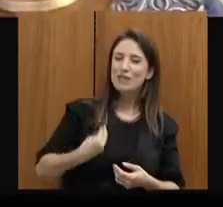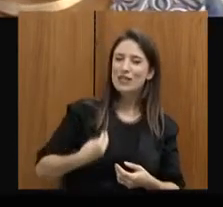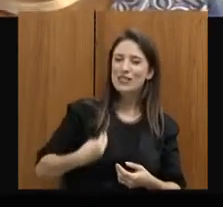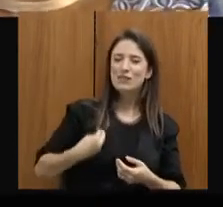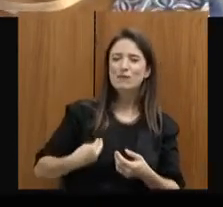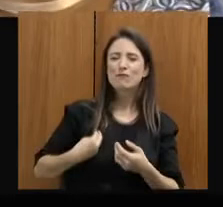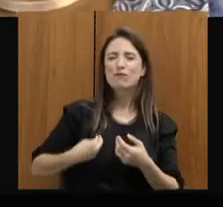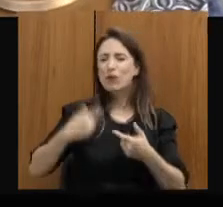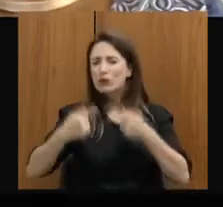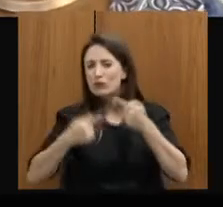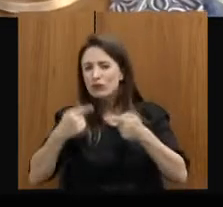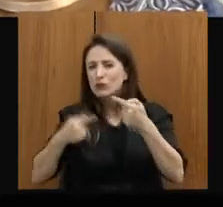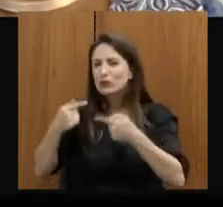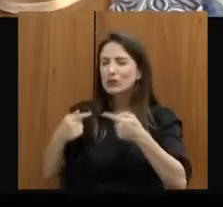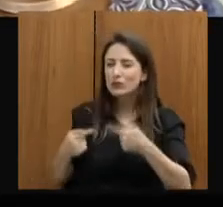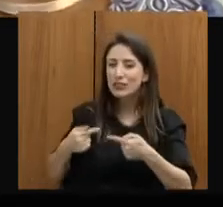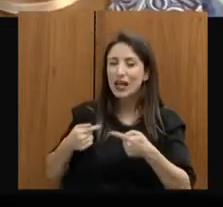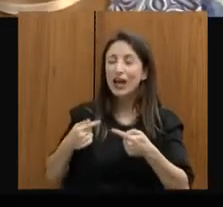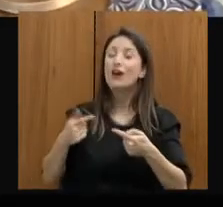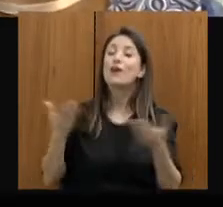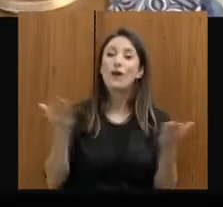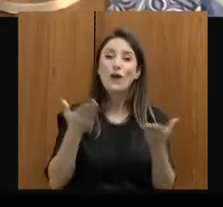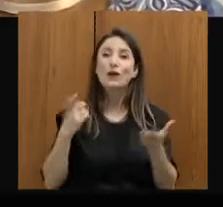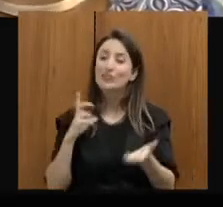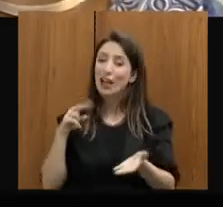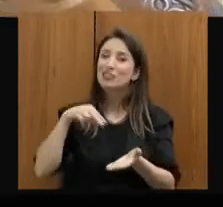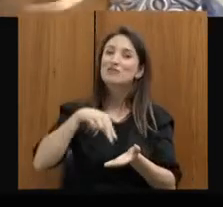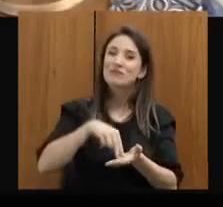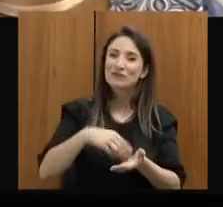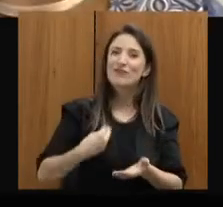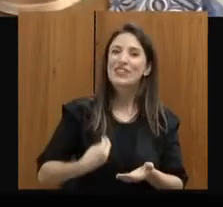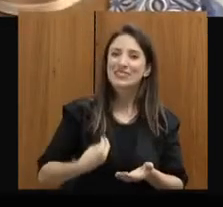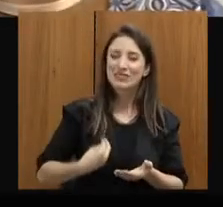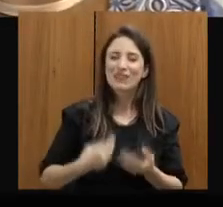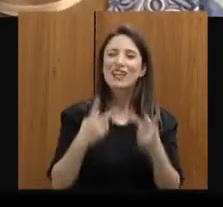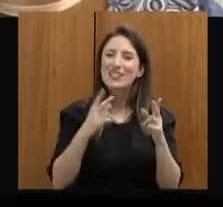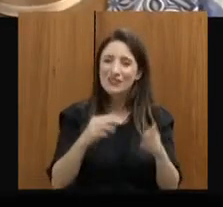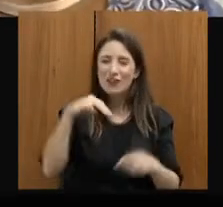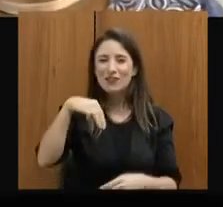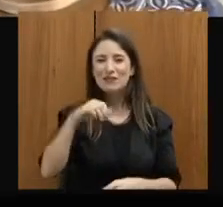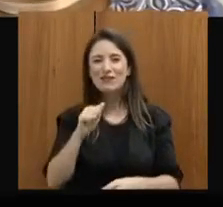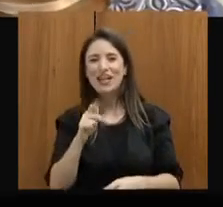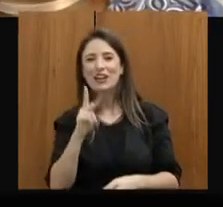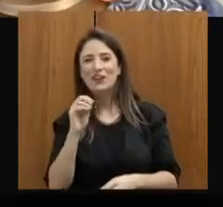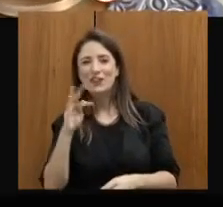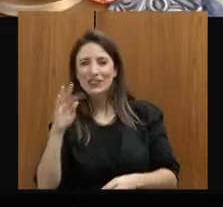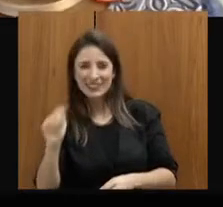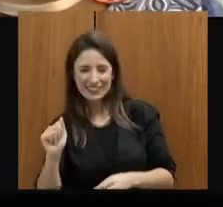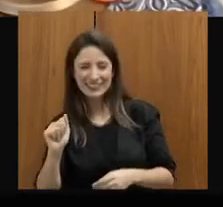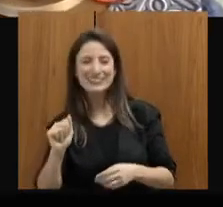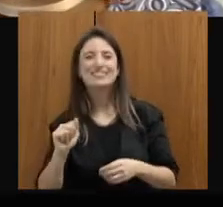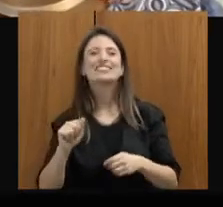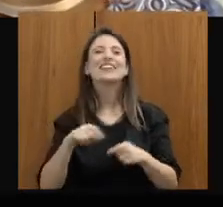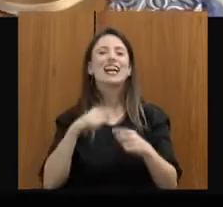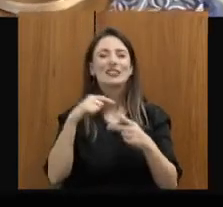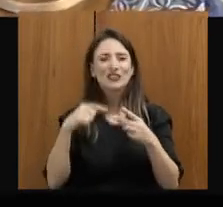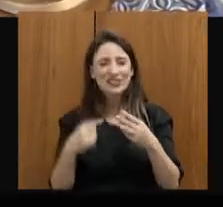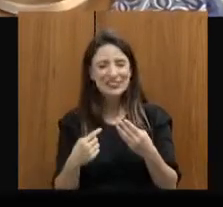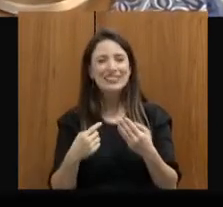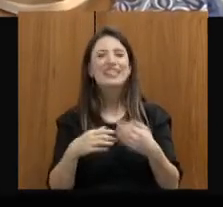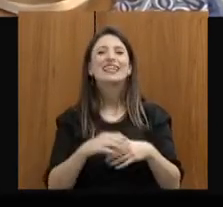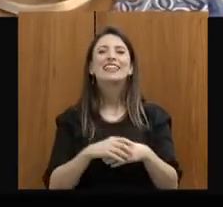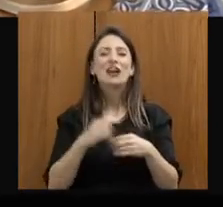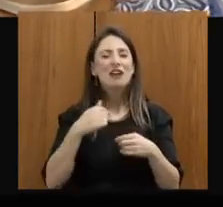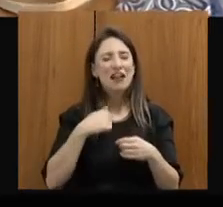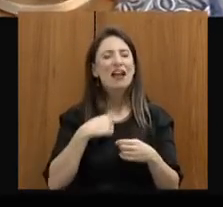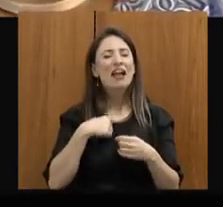estão aí e com certeza tem uma grande colaboração a dar como é o caso da mascote que podemos como é o caso da makota Celinha a